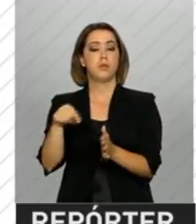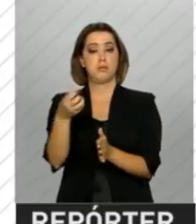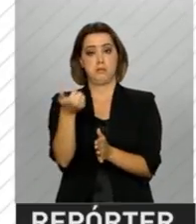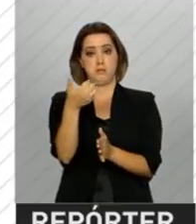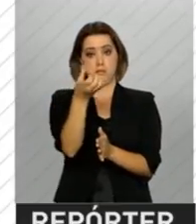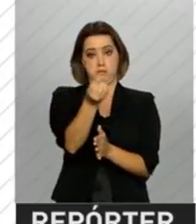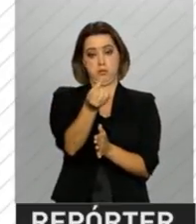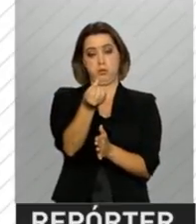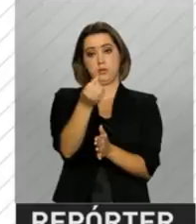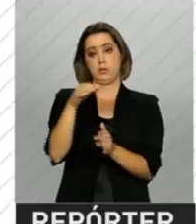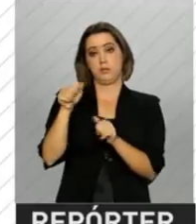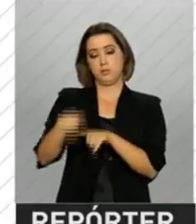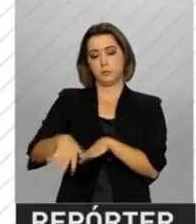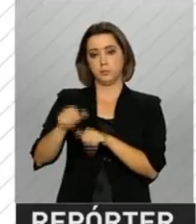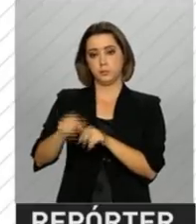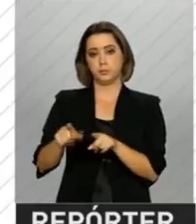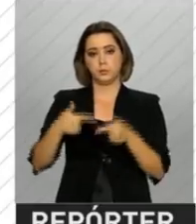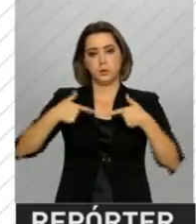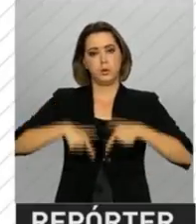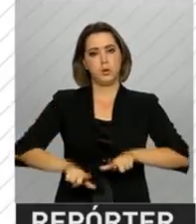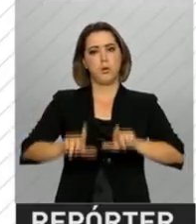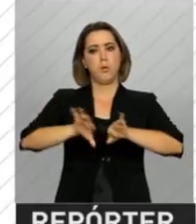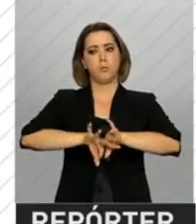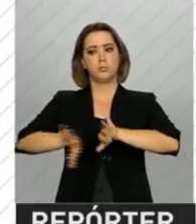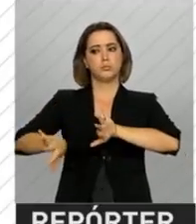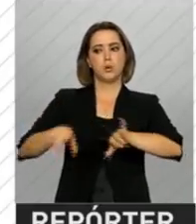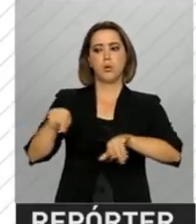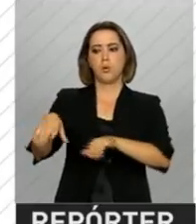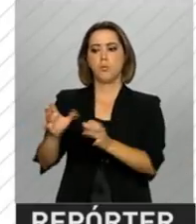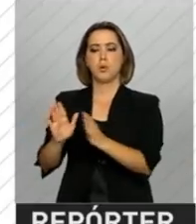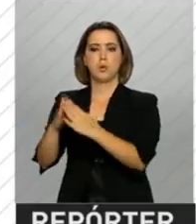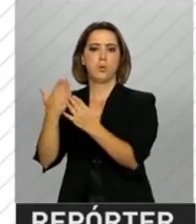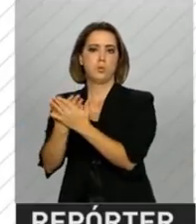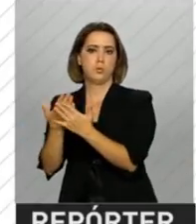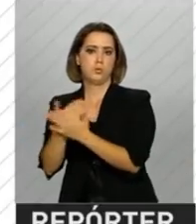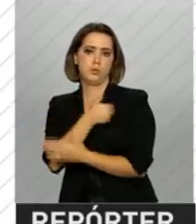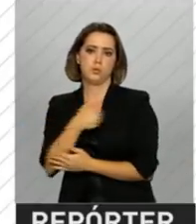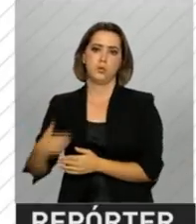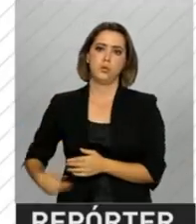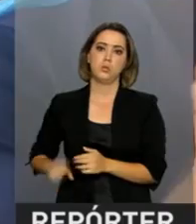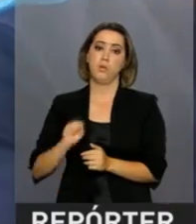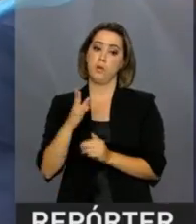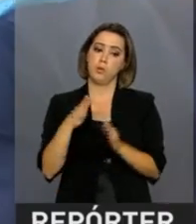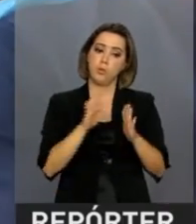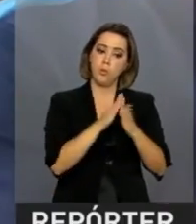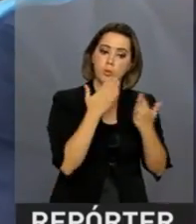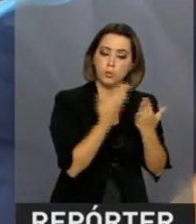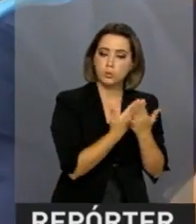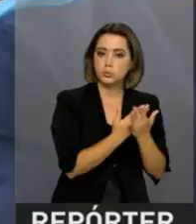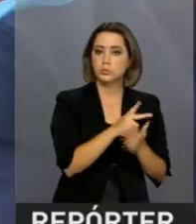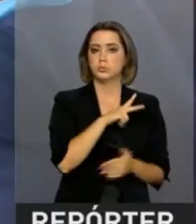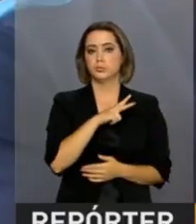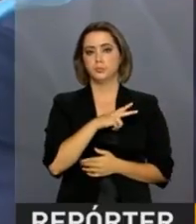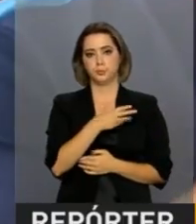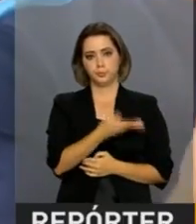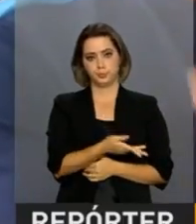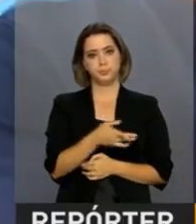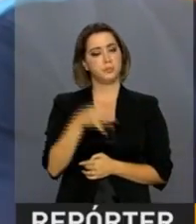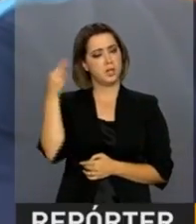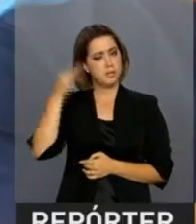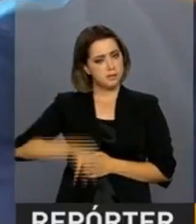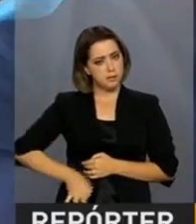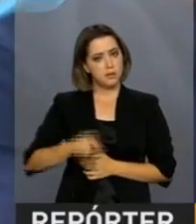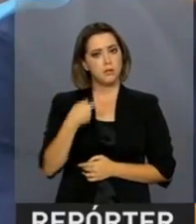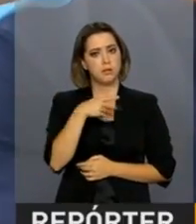setembro. A premiação será separada para escolas públicas e privadas. Com certeza, a matemática está